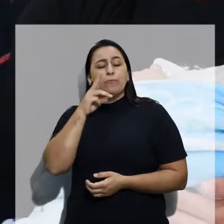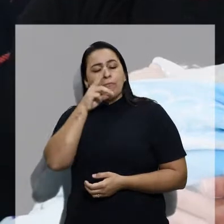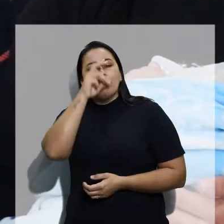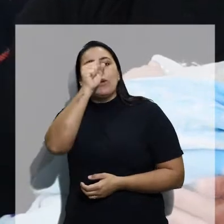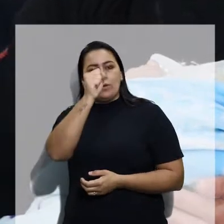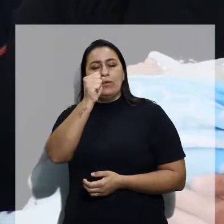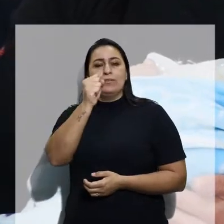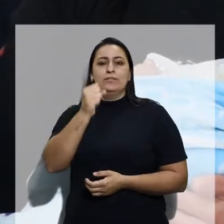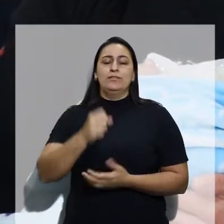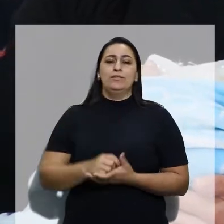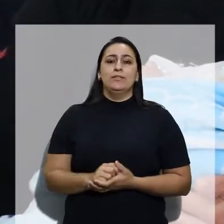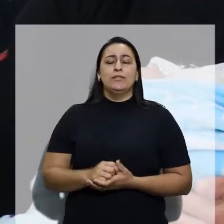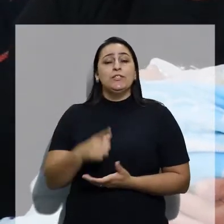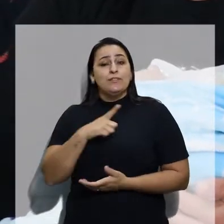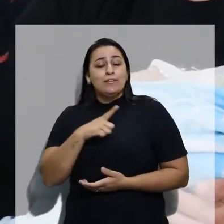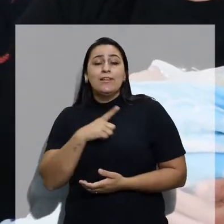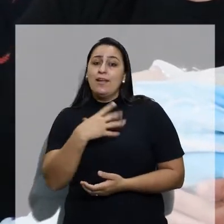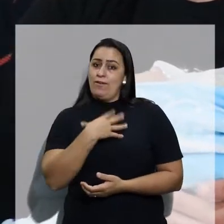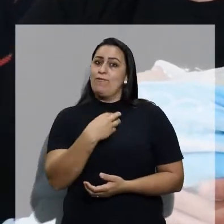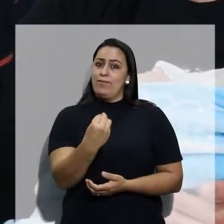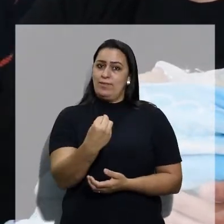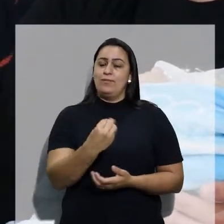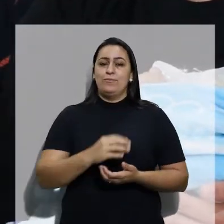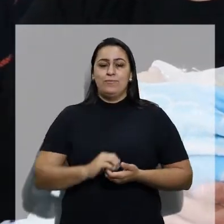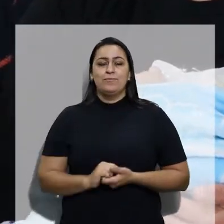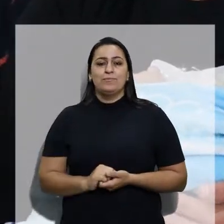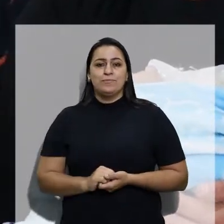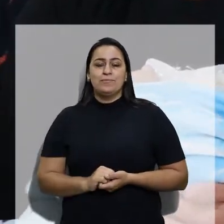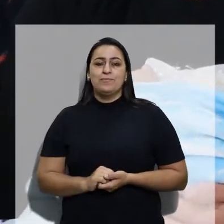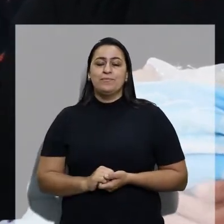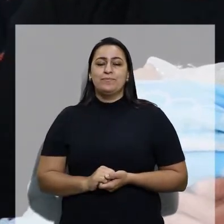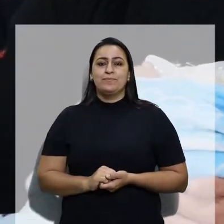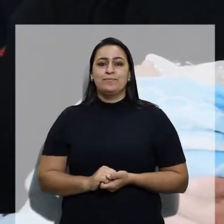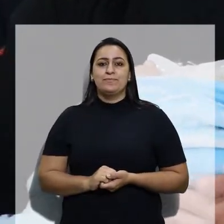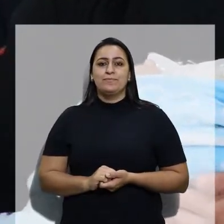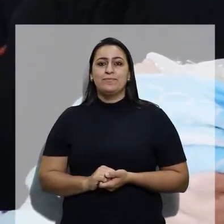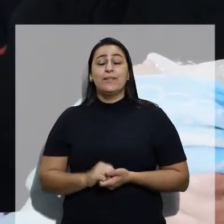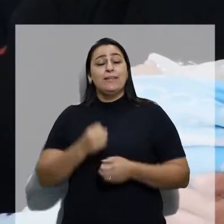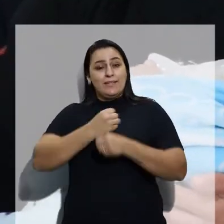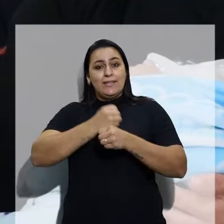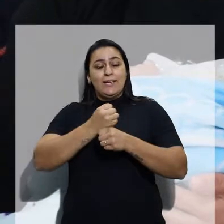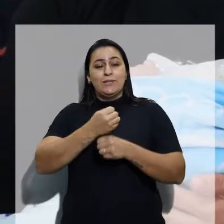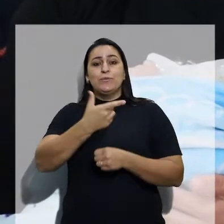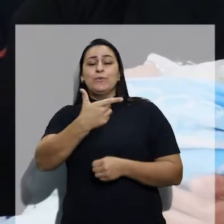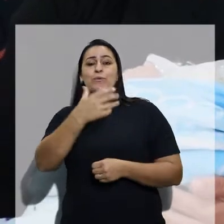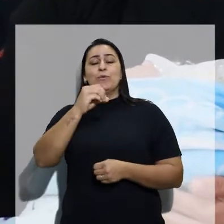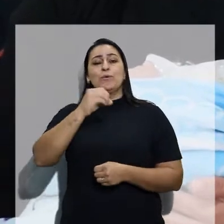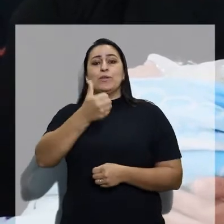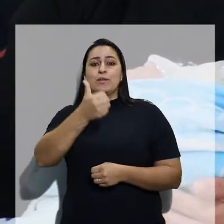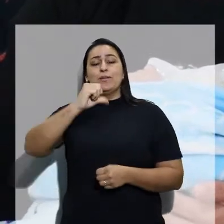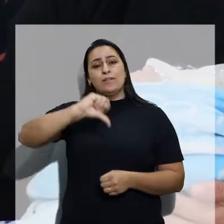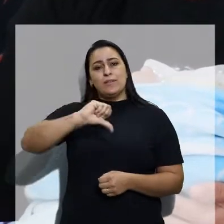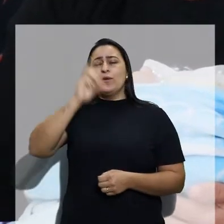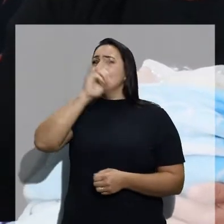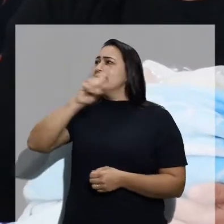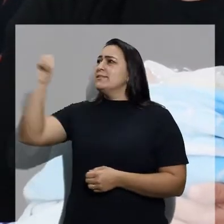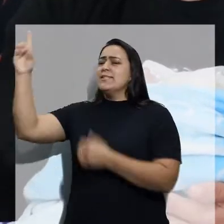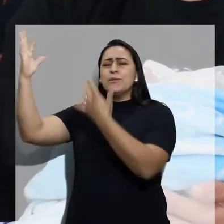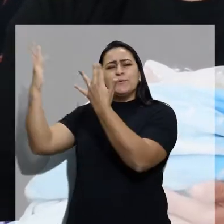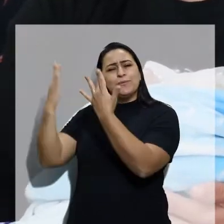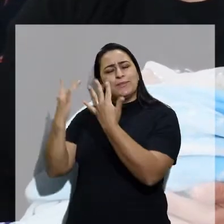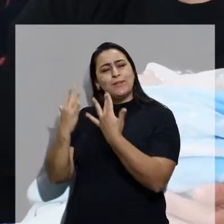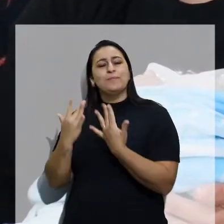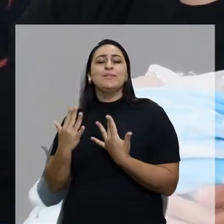em nós, que éramos sermos pais. E nesse ano de 2019, Deus nos deu essa